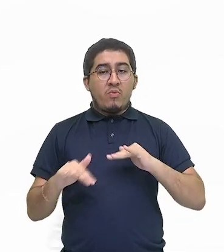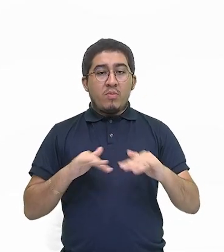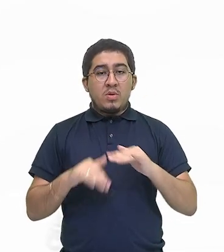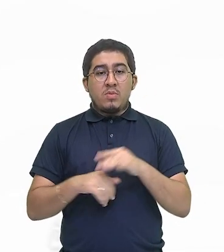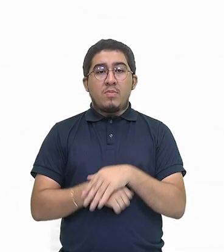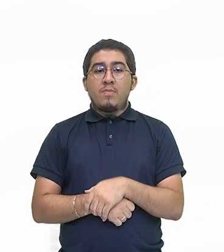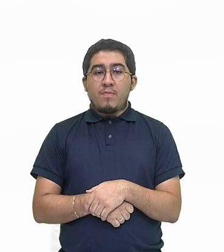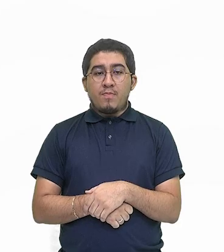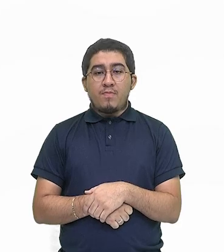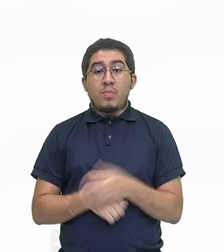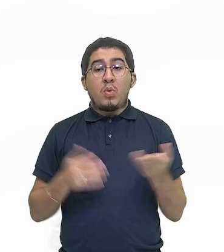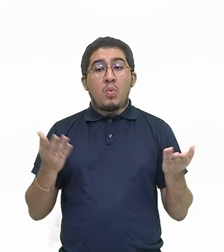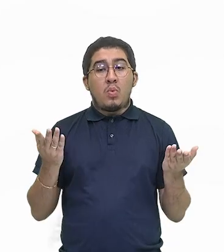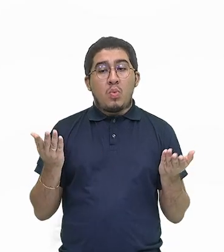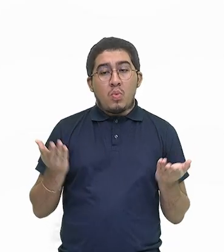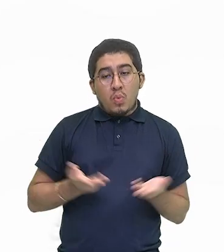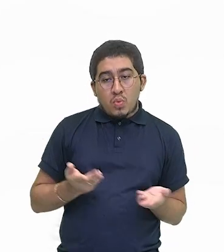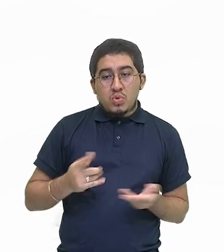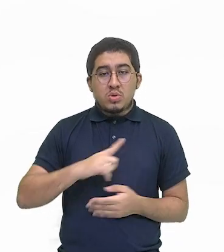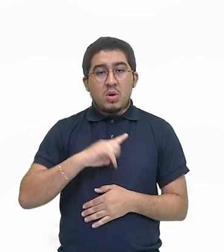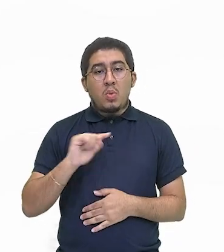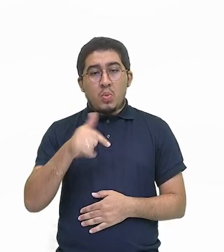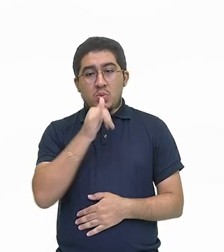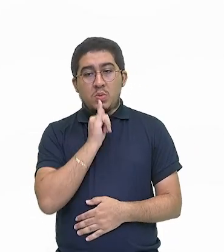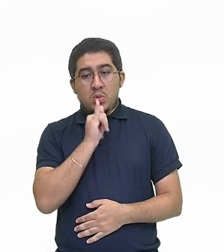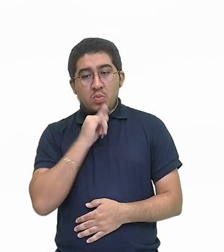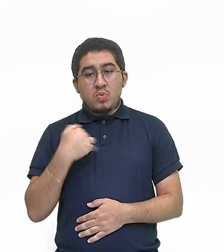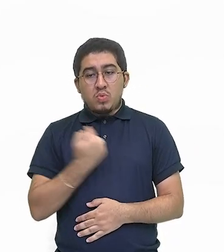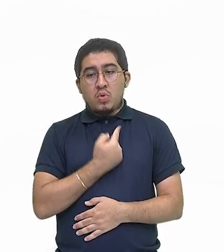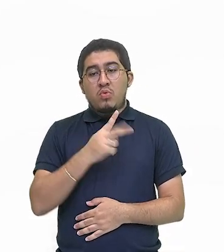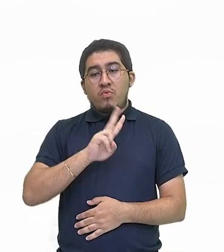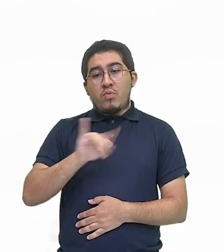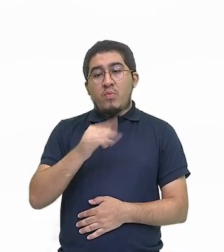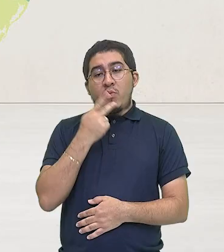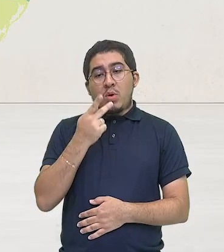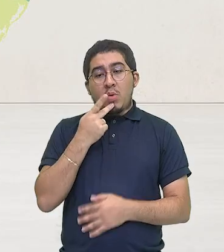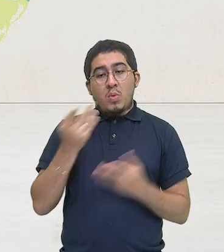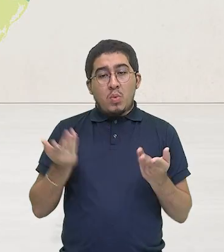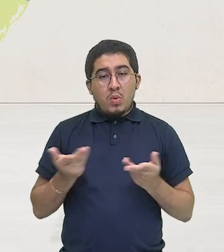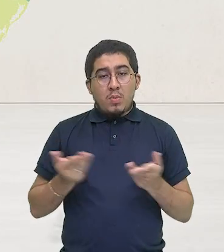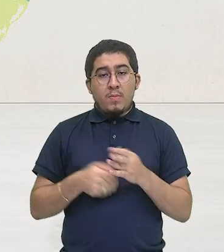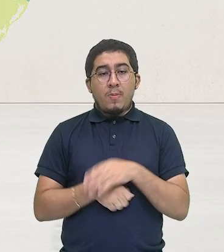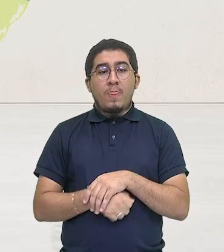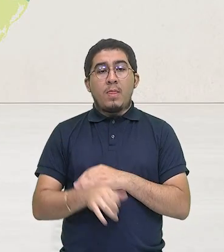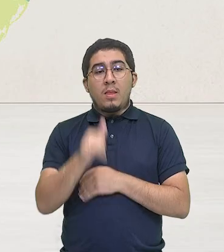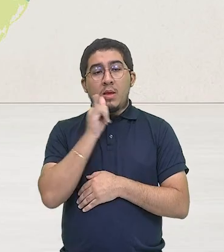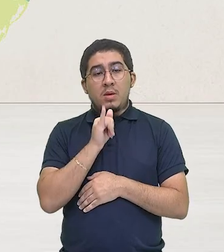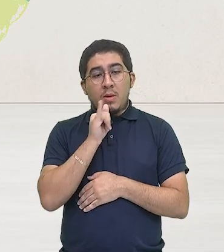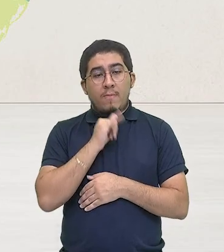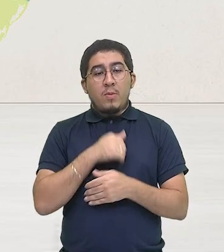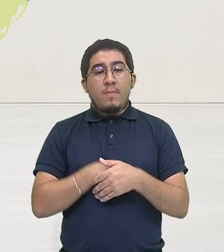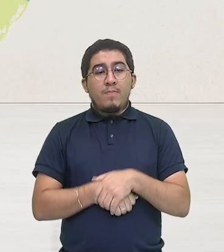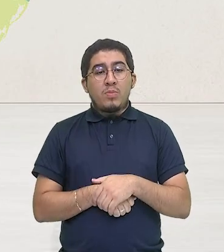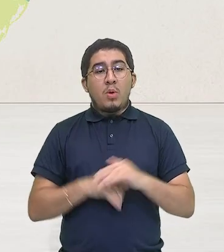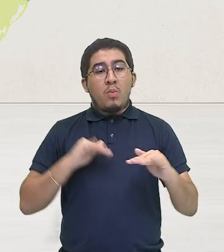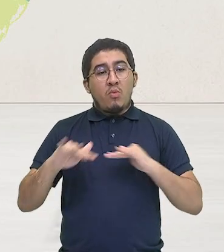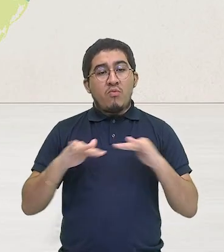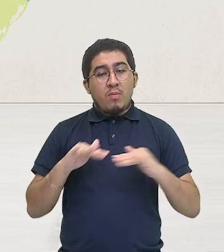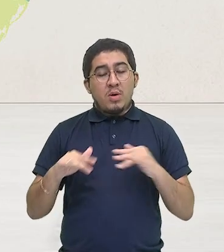movimento. Atualmente, temos outros exemplos que nós vamos citar aqui para vocês, como o movimento